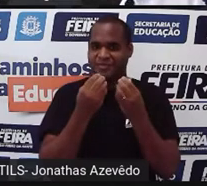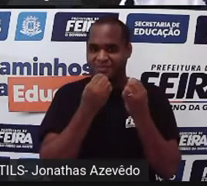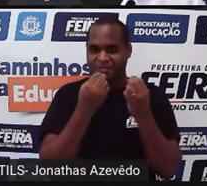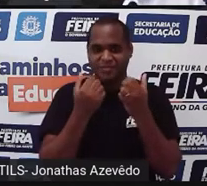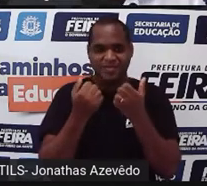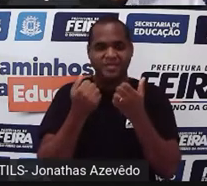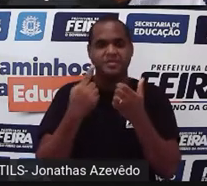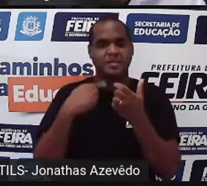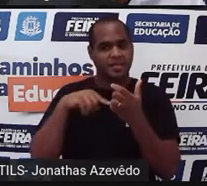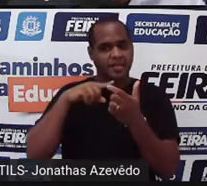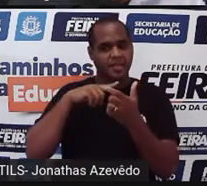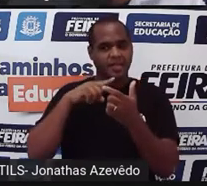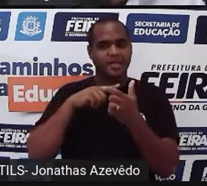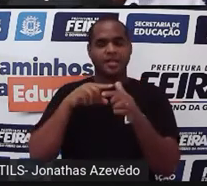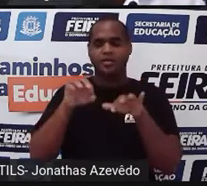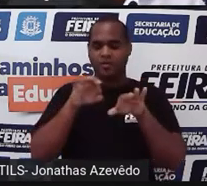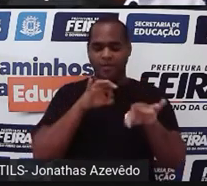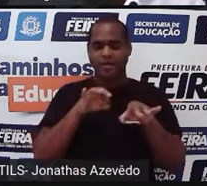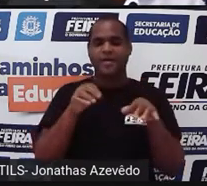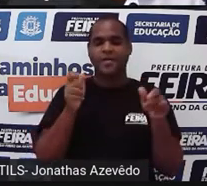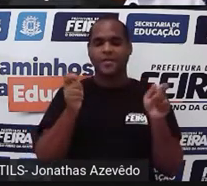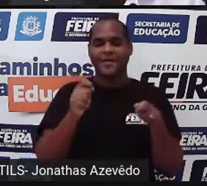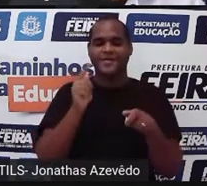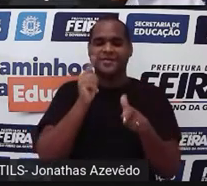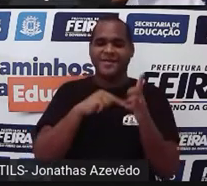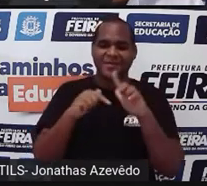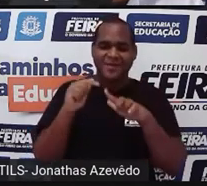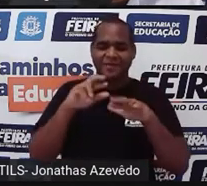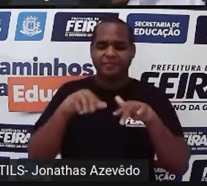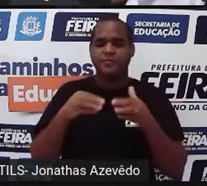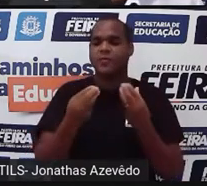de que maneira a gente vai resolver esse probleminha?